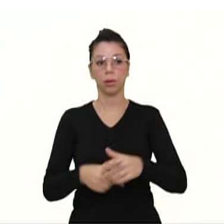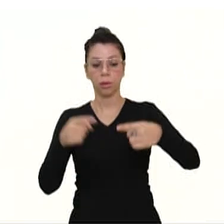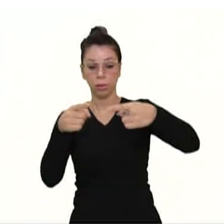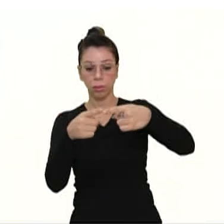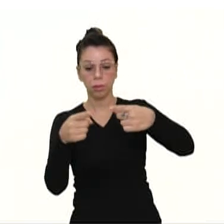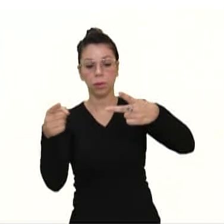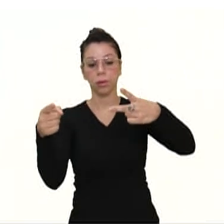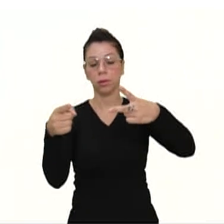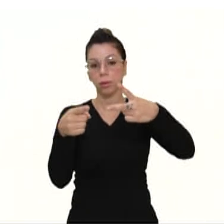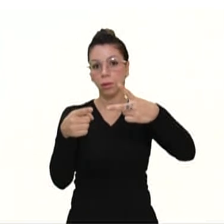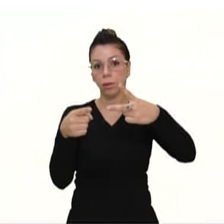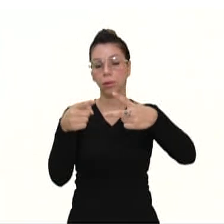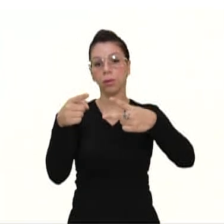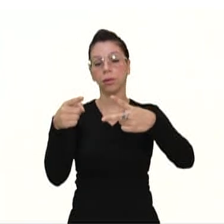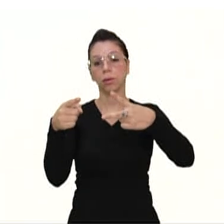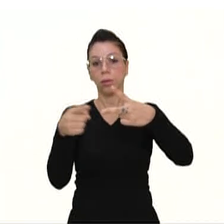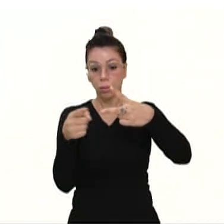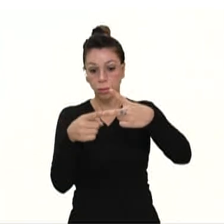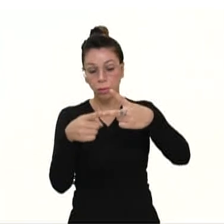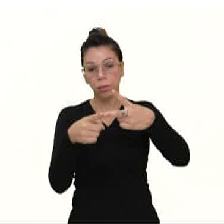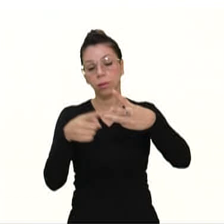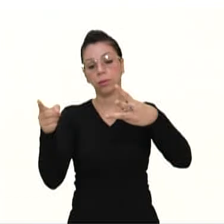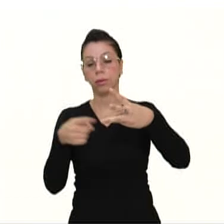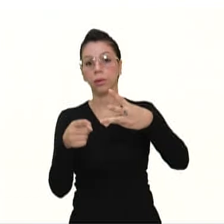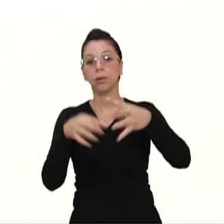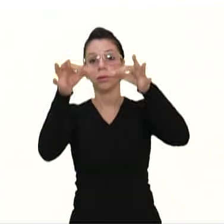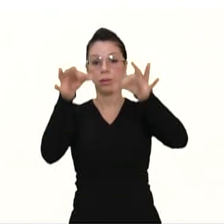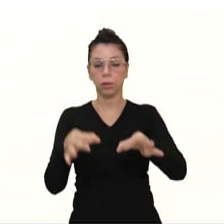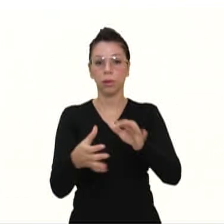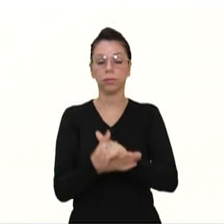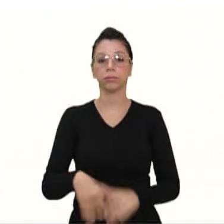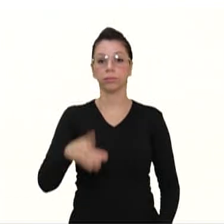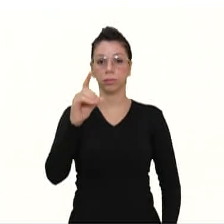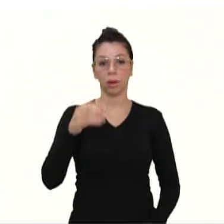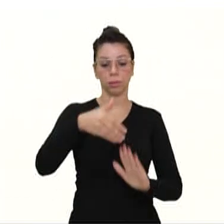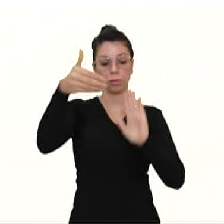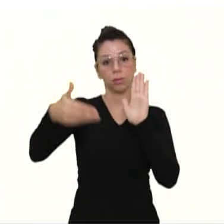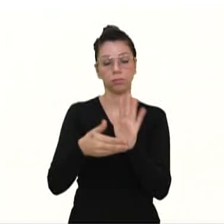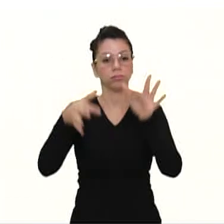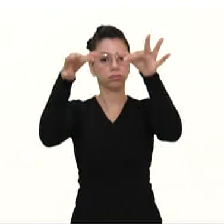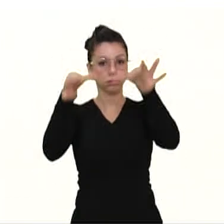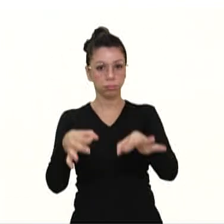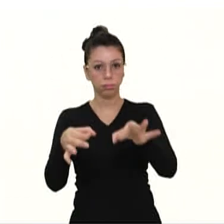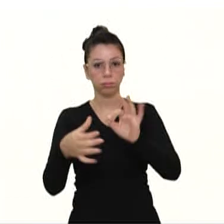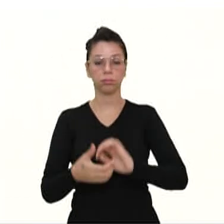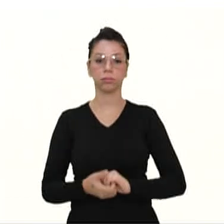corretas. Ou alternativa D. Todas as alternativas estão corretas.